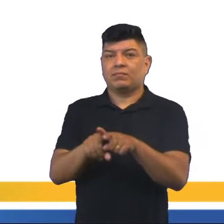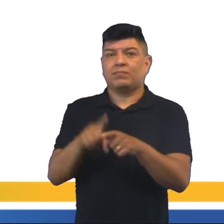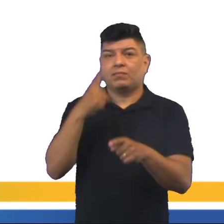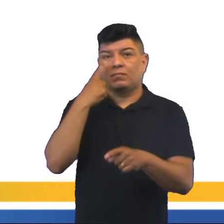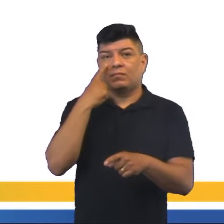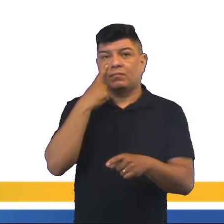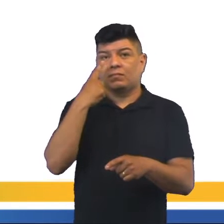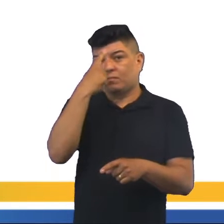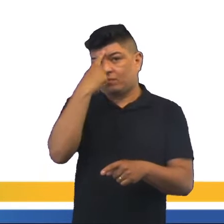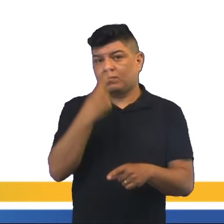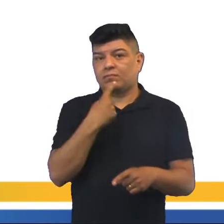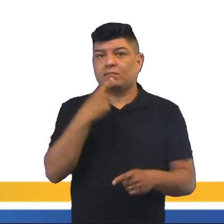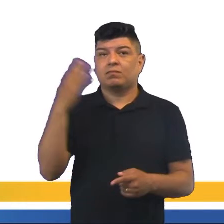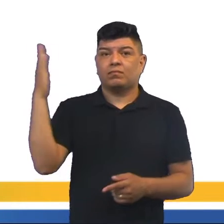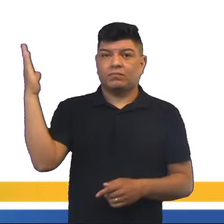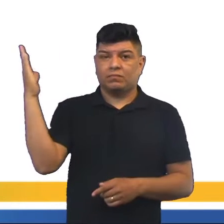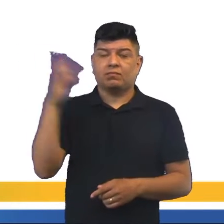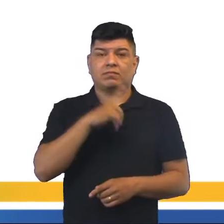ter também